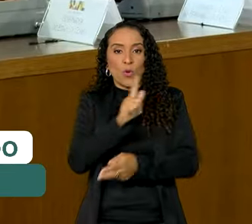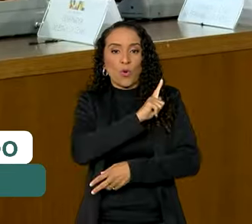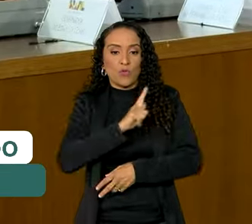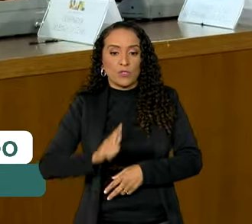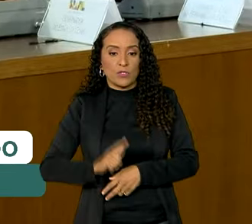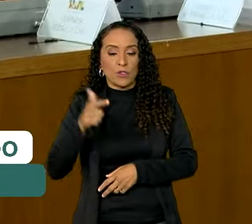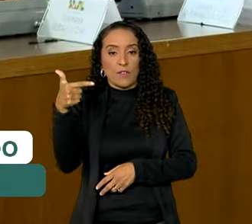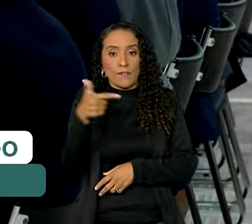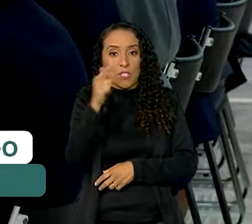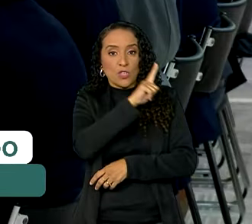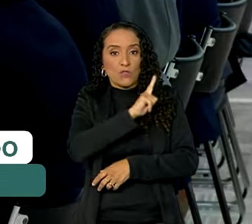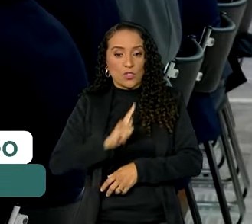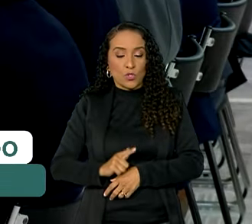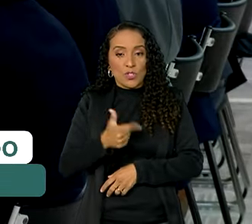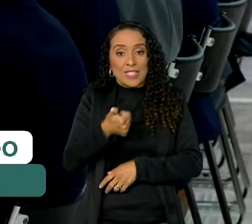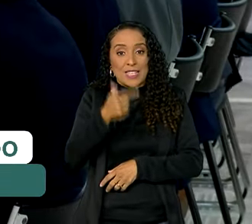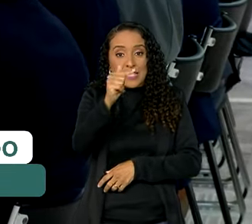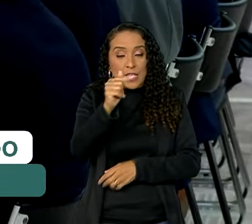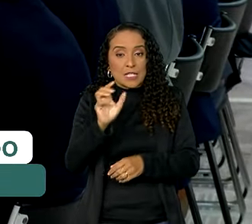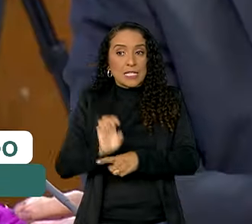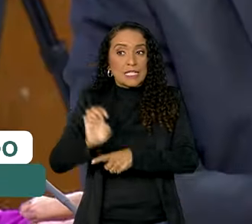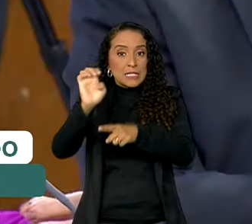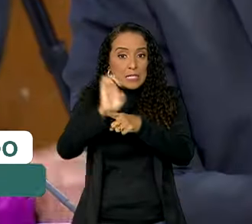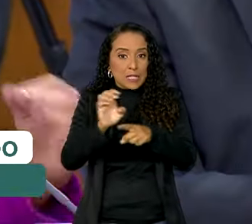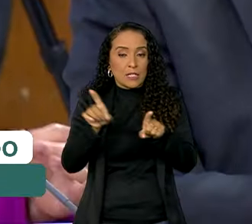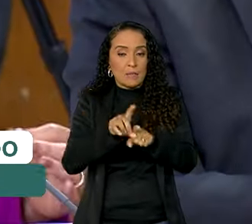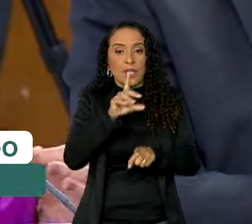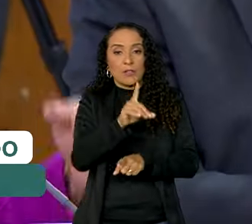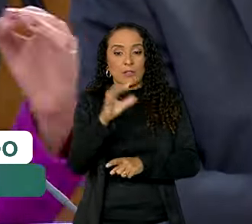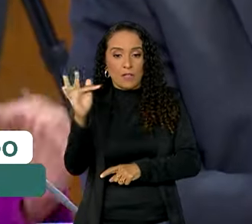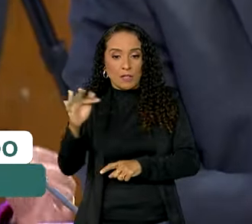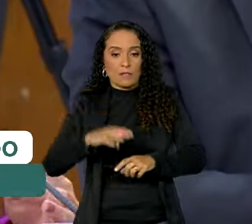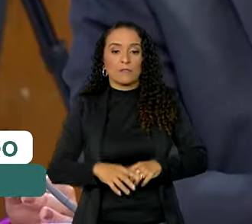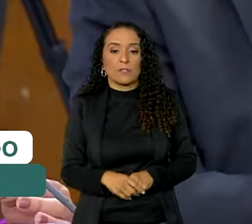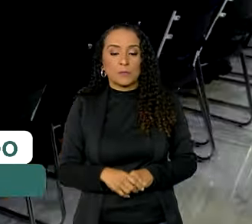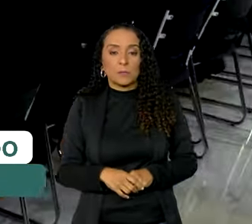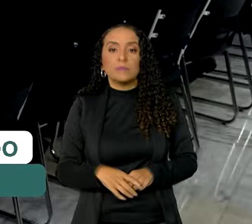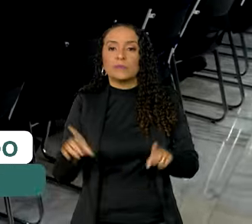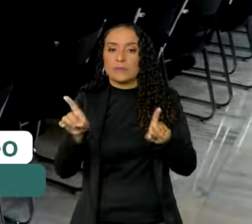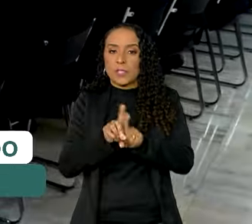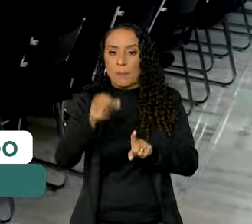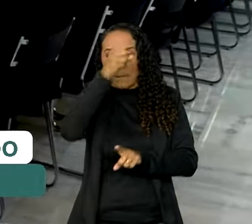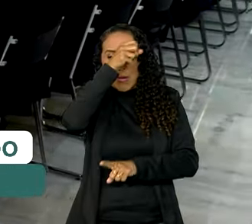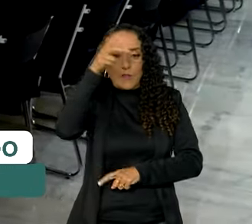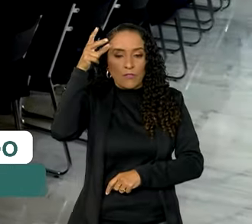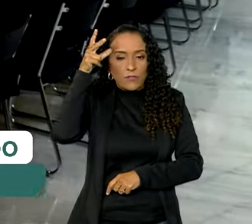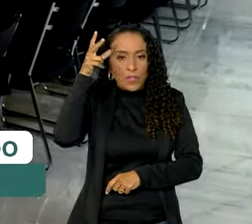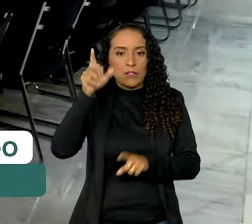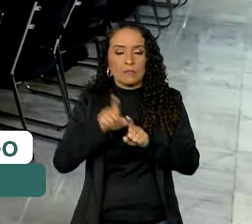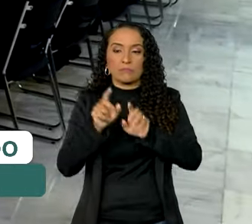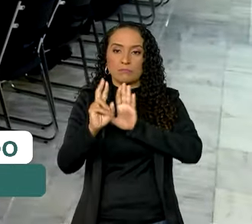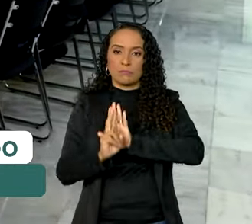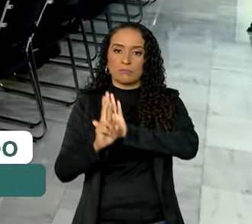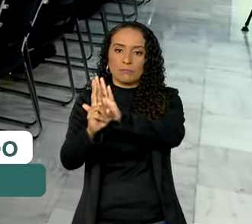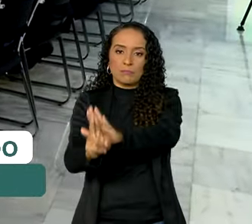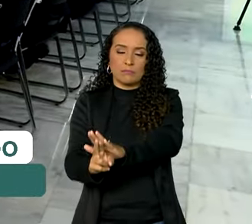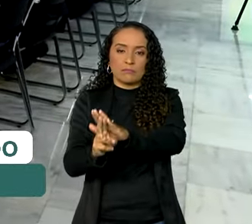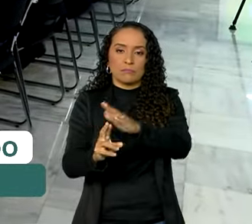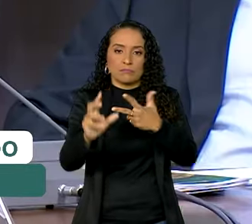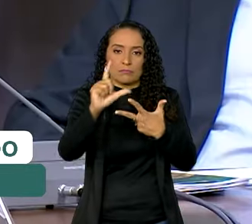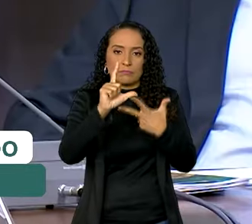governadores e vice-governadores de 17 estados e do Distrito Federal, além de prefeitos e representantes dos